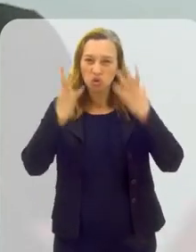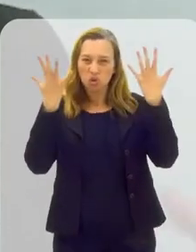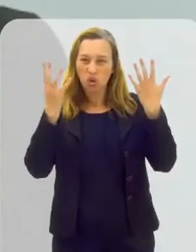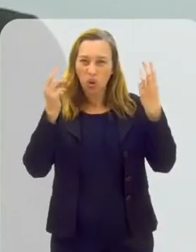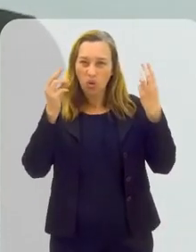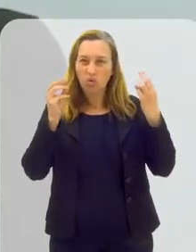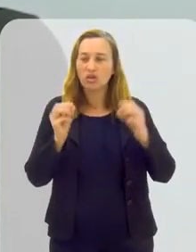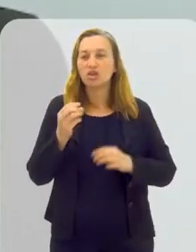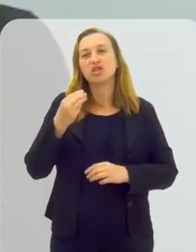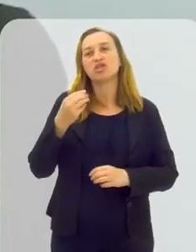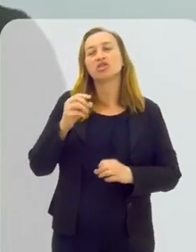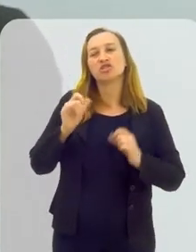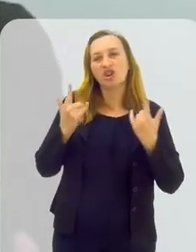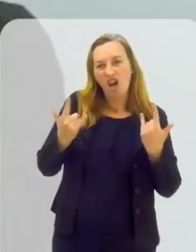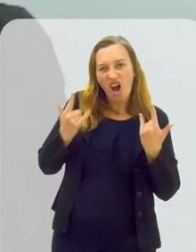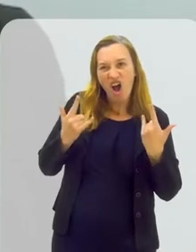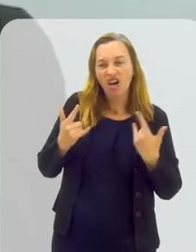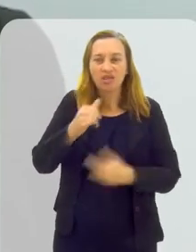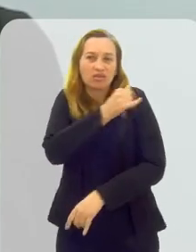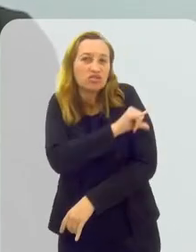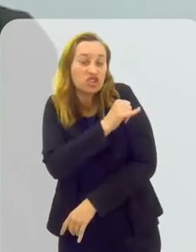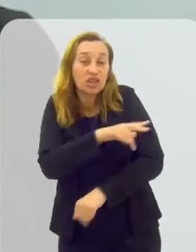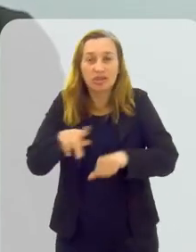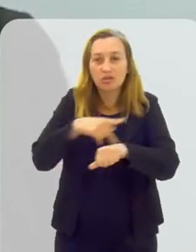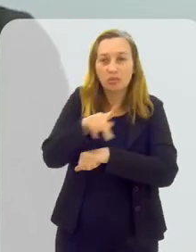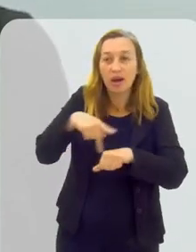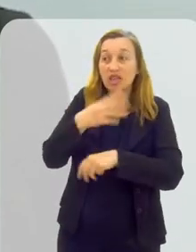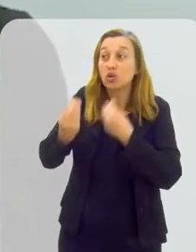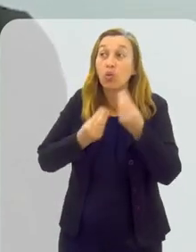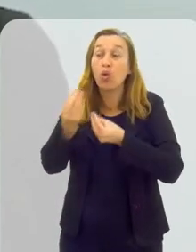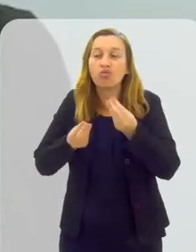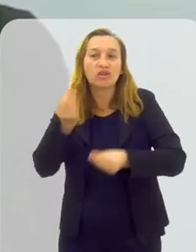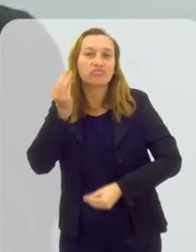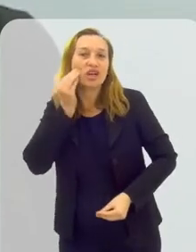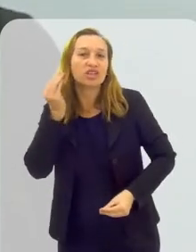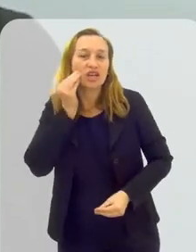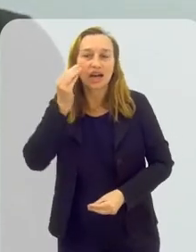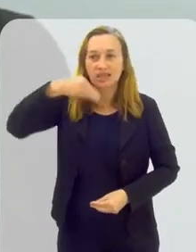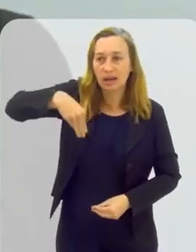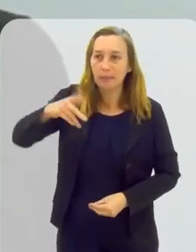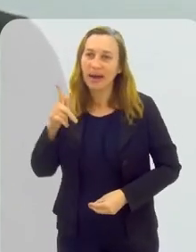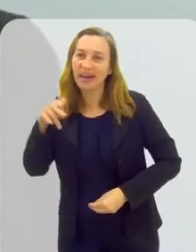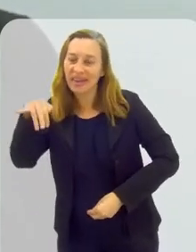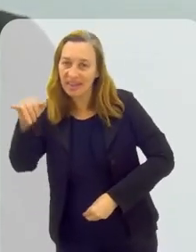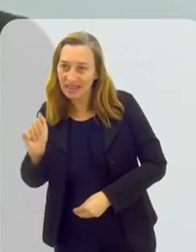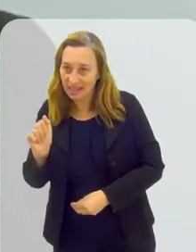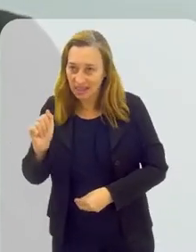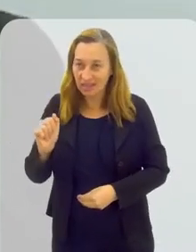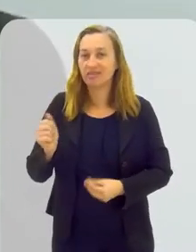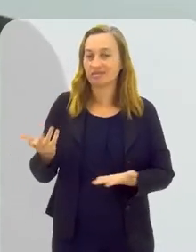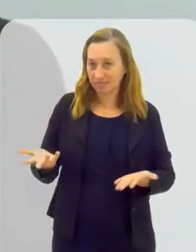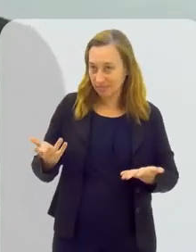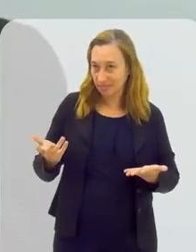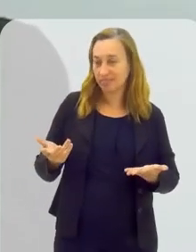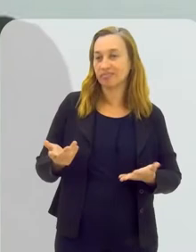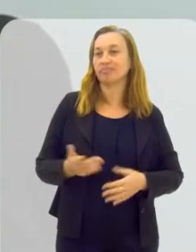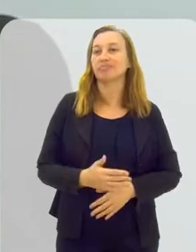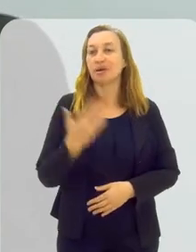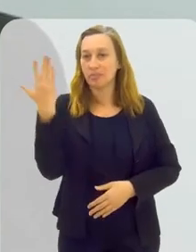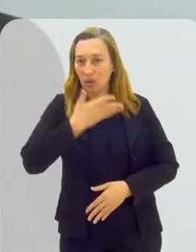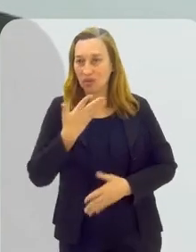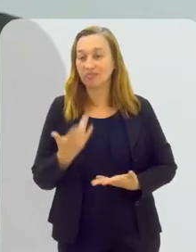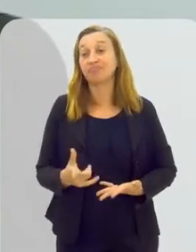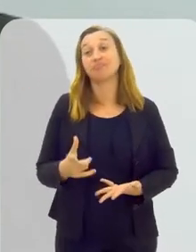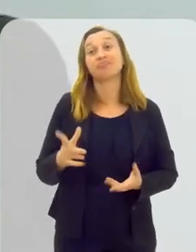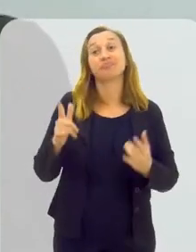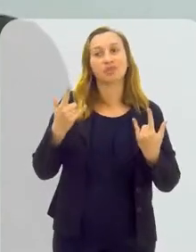de no maior show de rock do Rio de Janeiro e do país é como é que foi testar essas máquinas e colocar esse